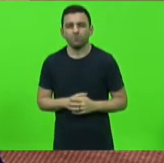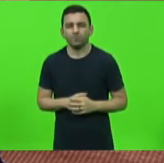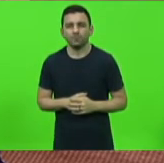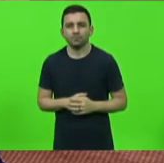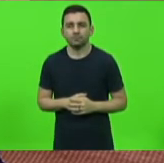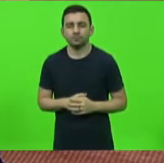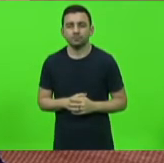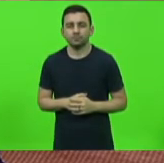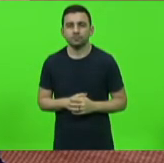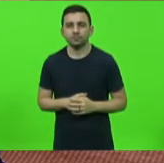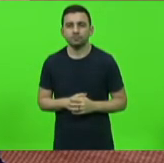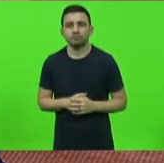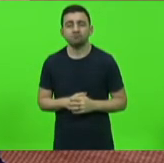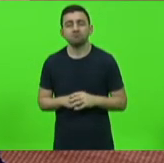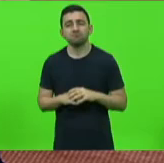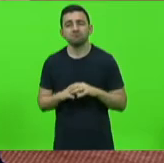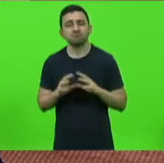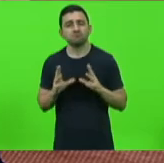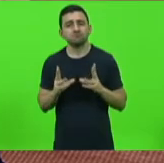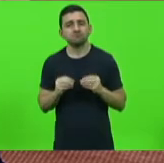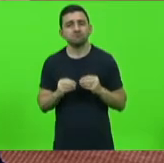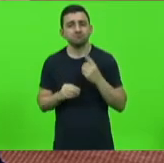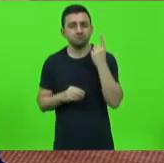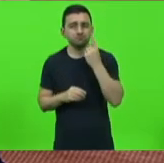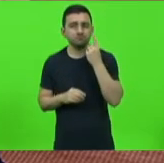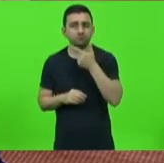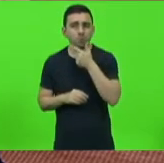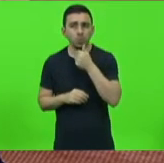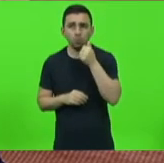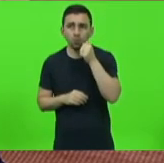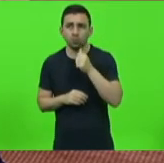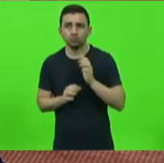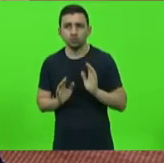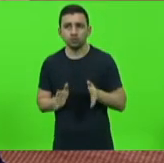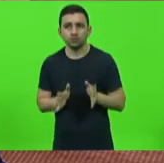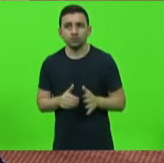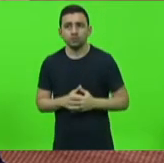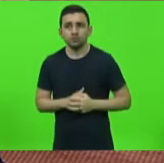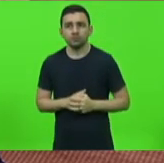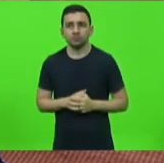Percebo que todos os senhores e senhoras deputados... Presidente?